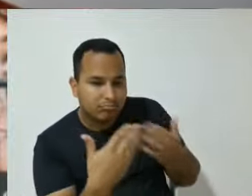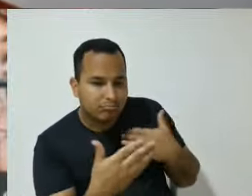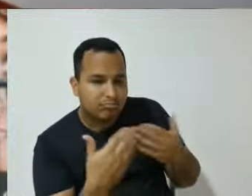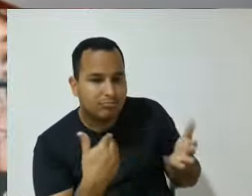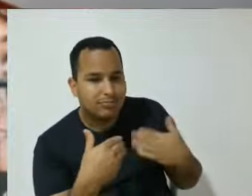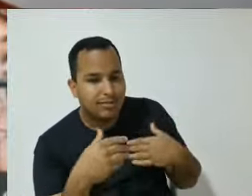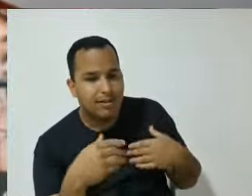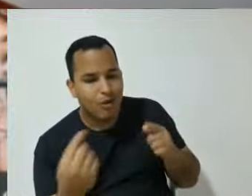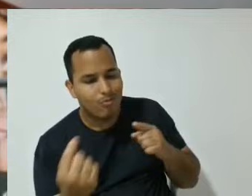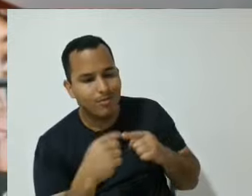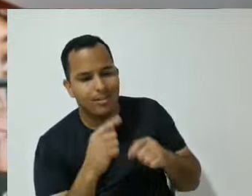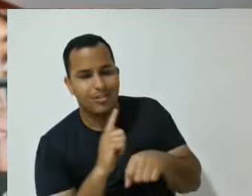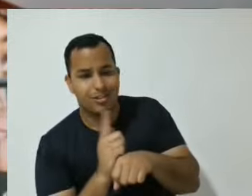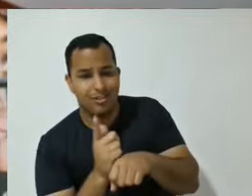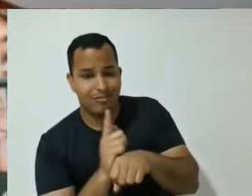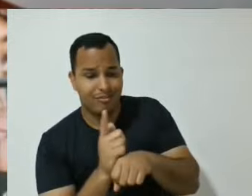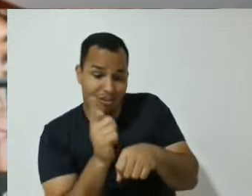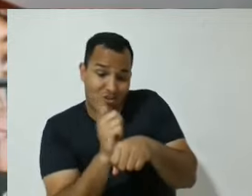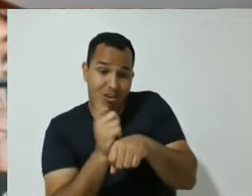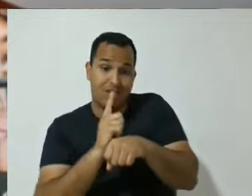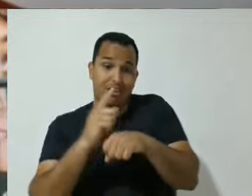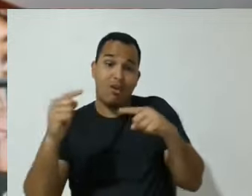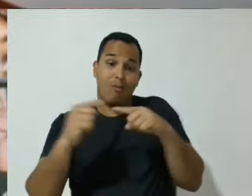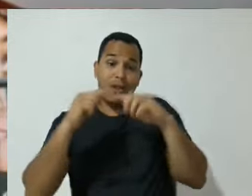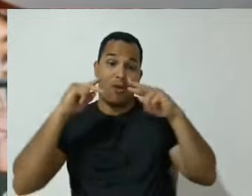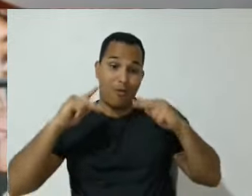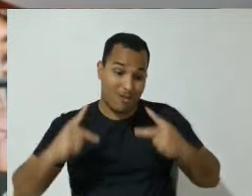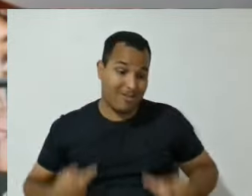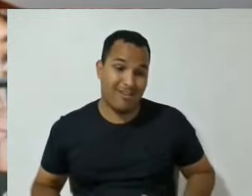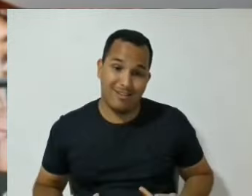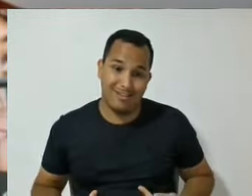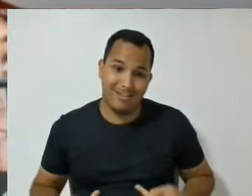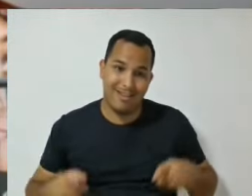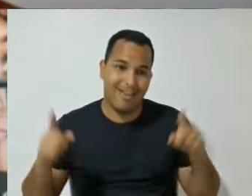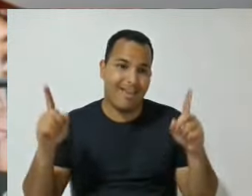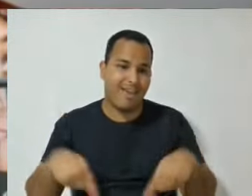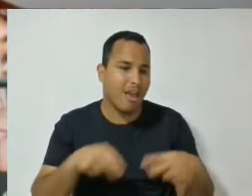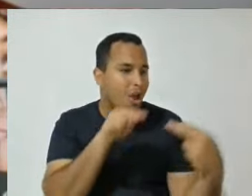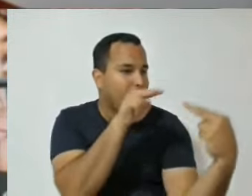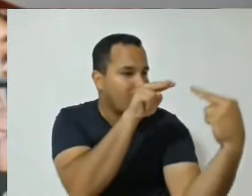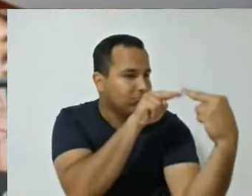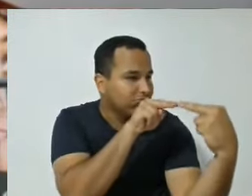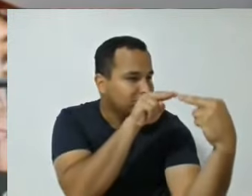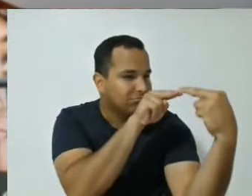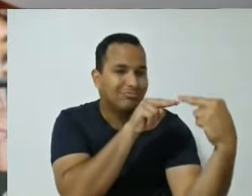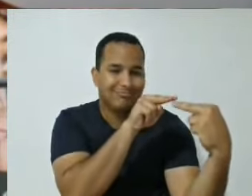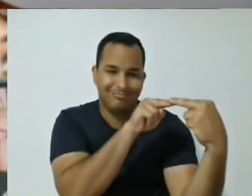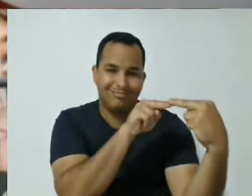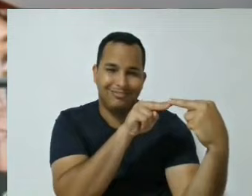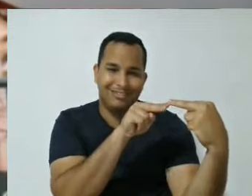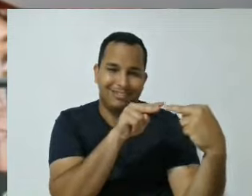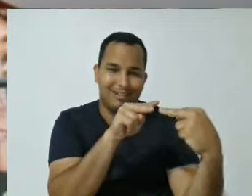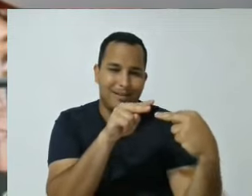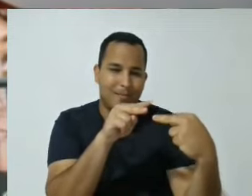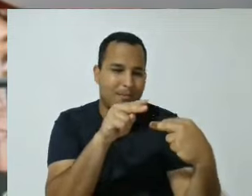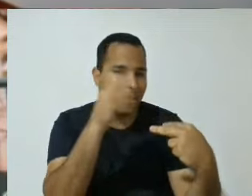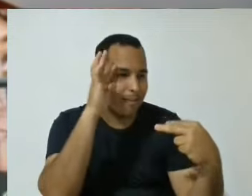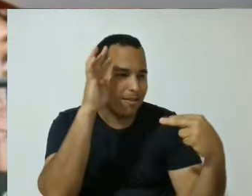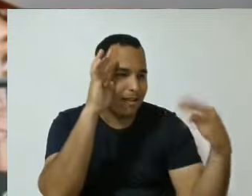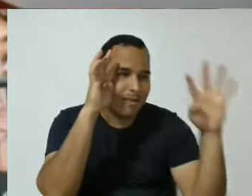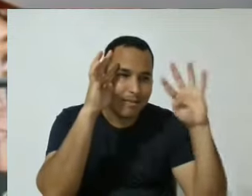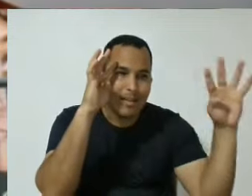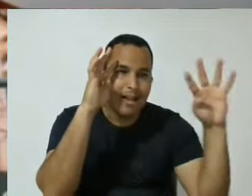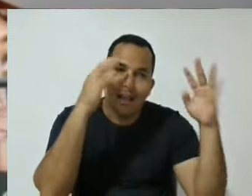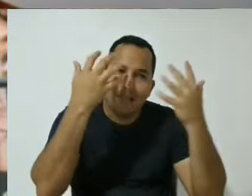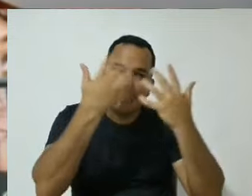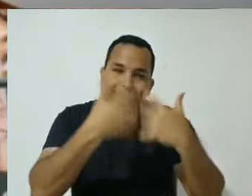com humanidade, né? É liderança, eu brinco, é pupila com pupila, é tete a tete, com muito diálogo. Então, a gente precisa